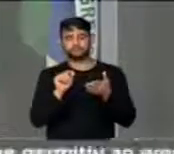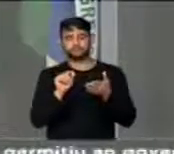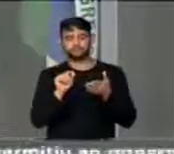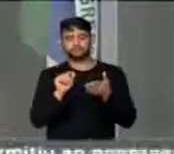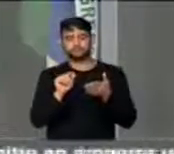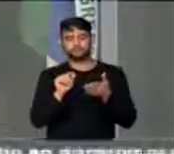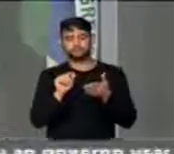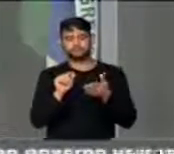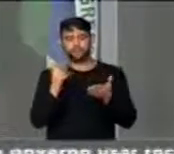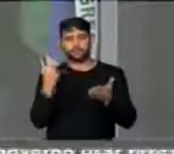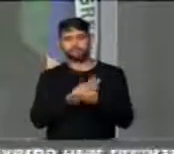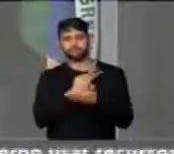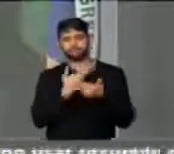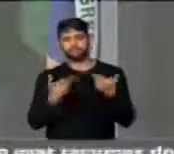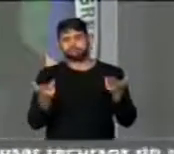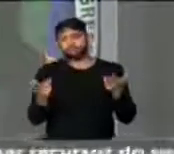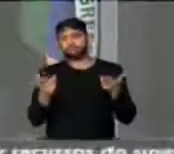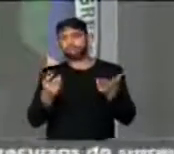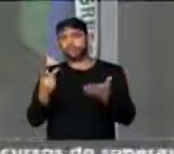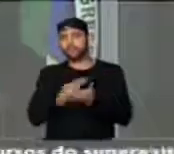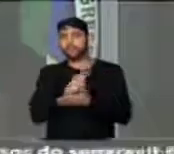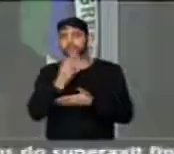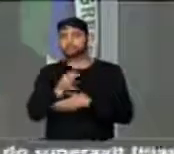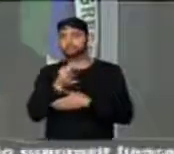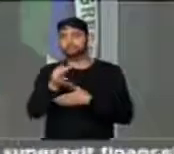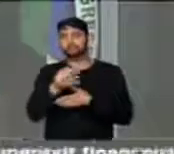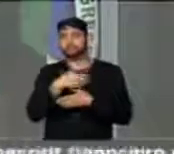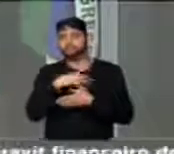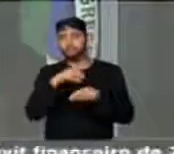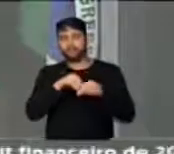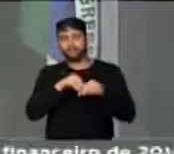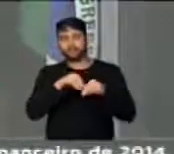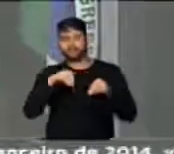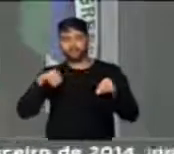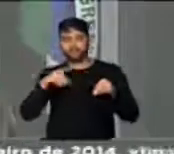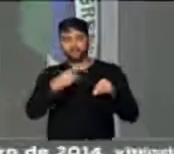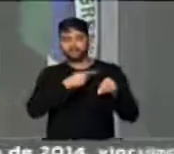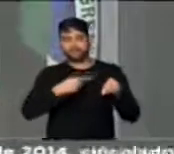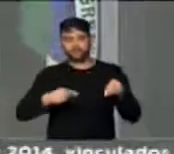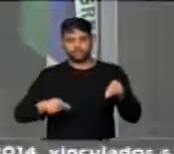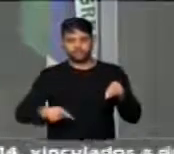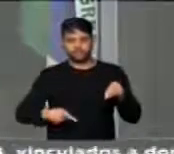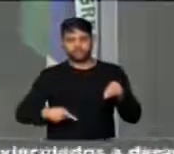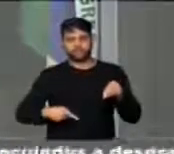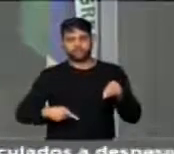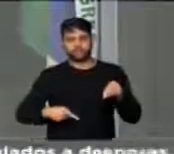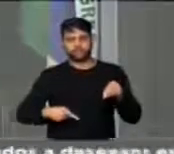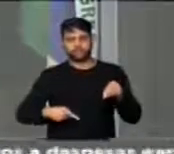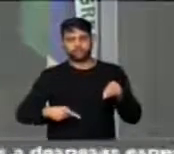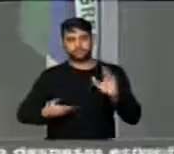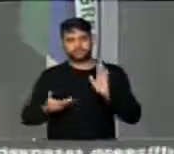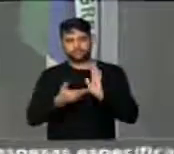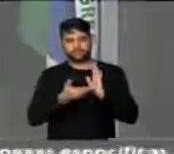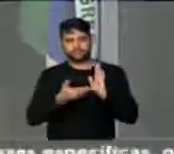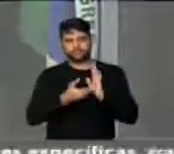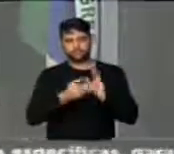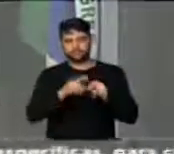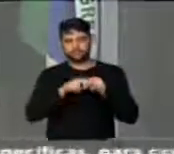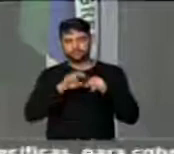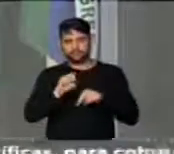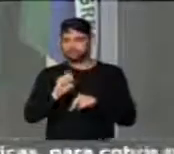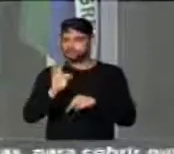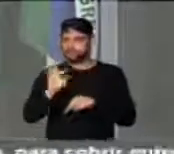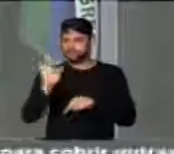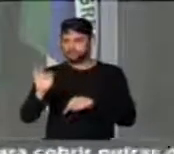é uma consequência. O afastamento do presidente da Câmara pelo